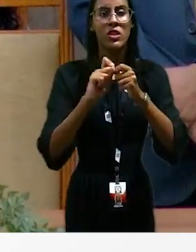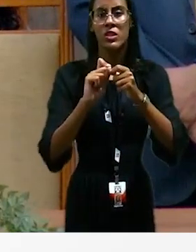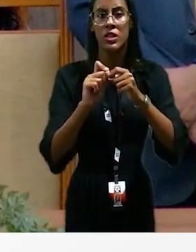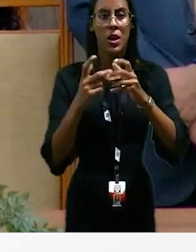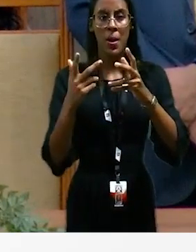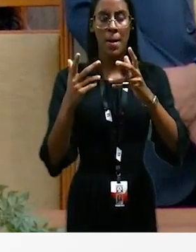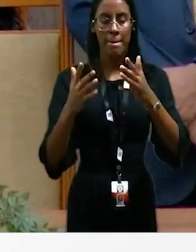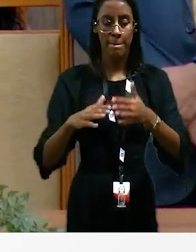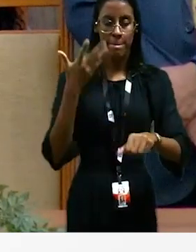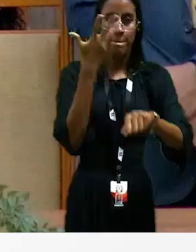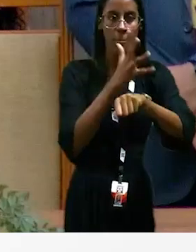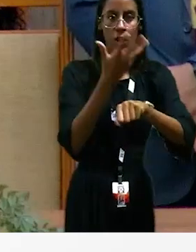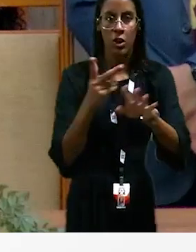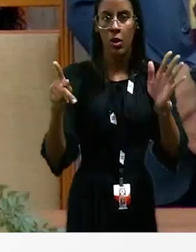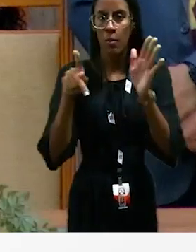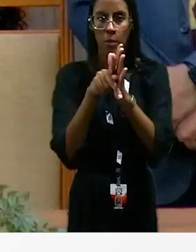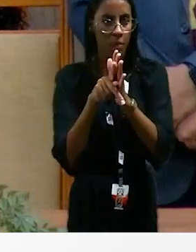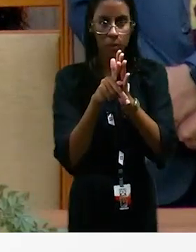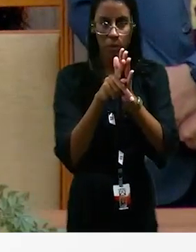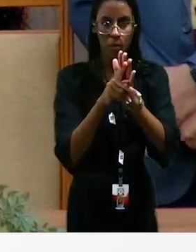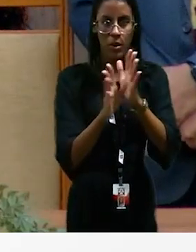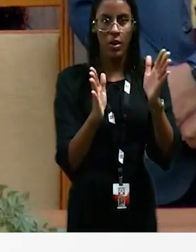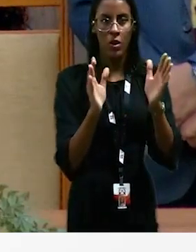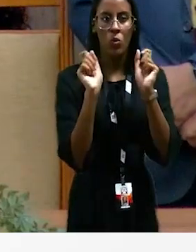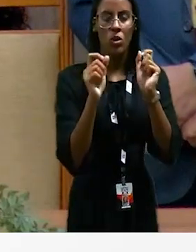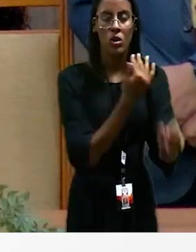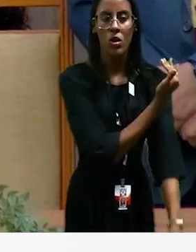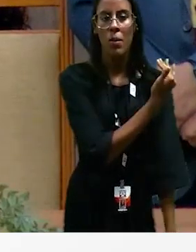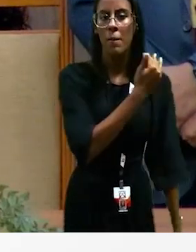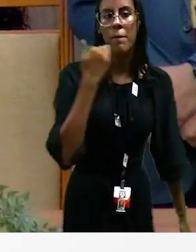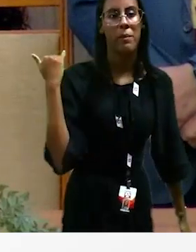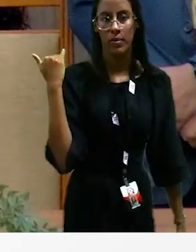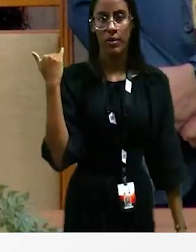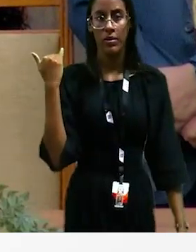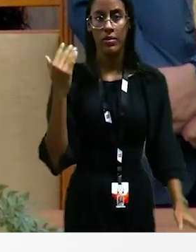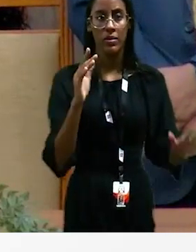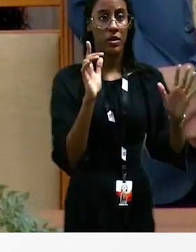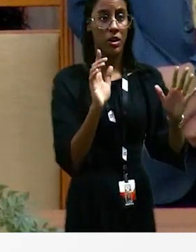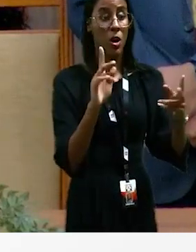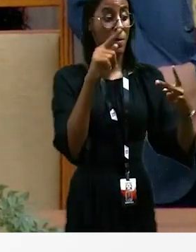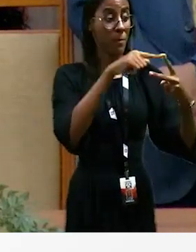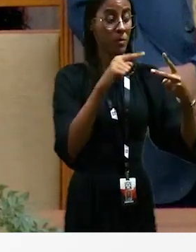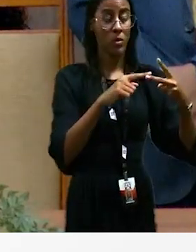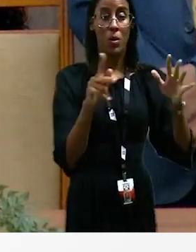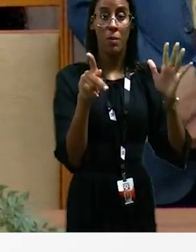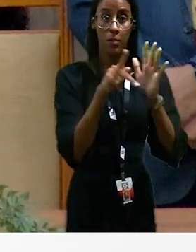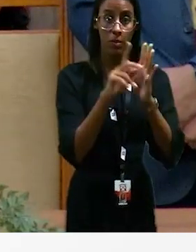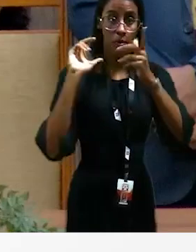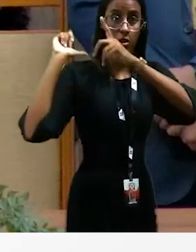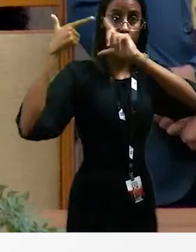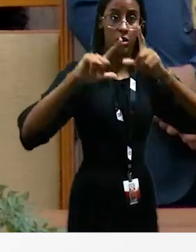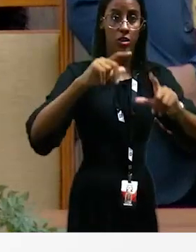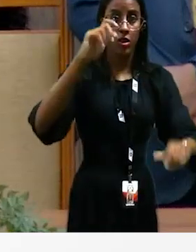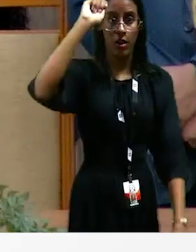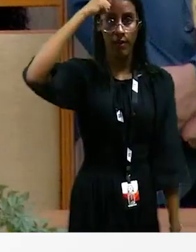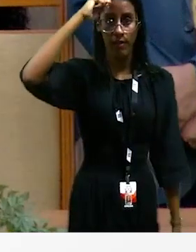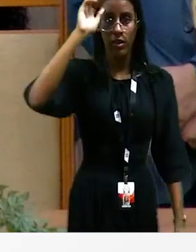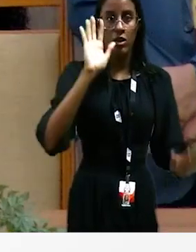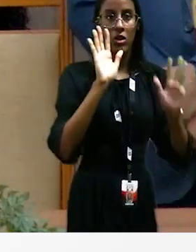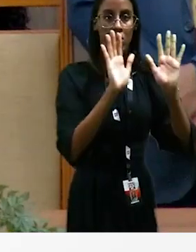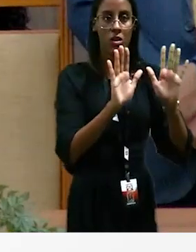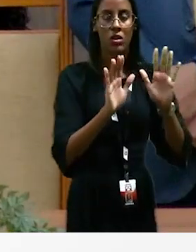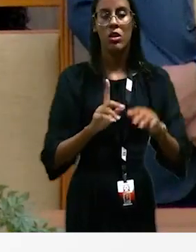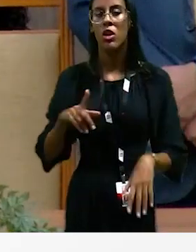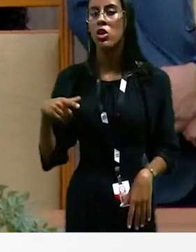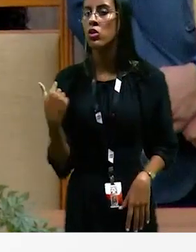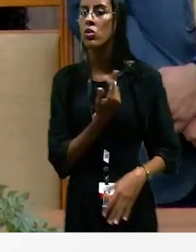pessoas matar pessoas é contra essas práticas que nós Oramos mas nós não atacamos ninguém então que fique bem claro